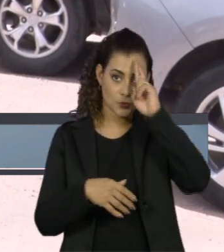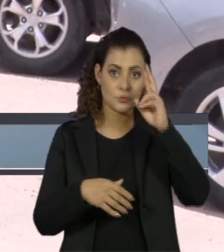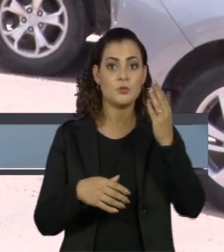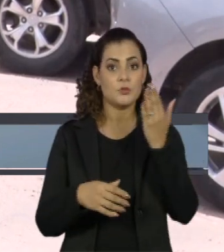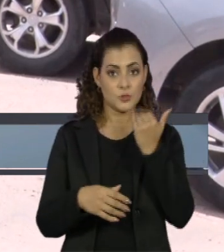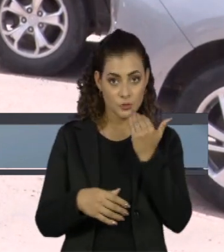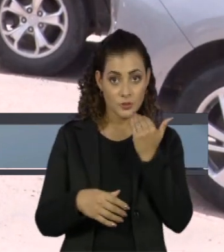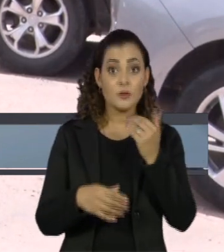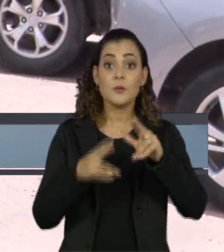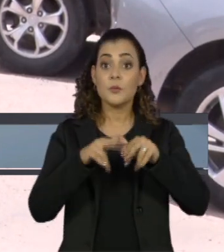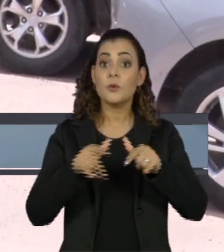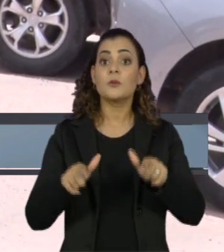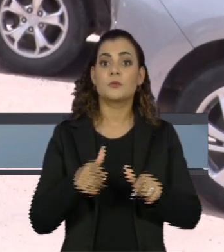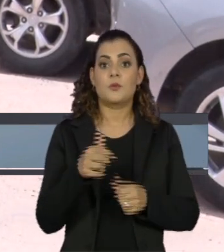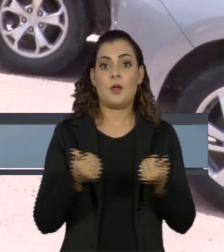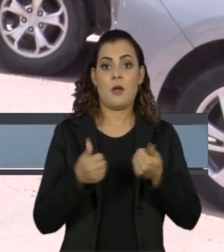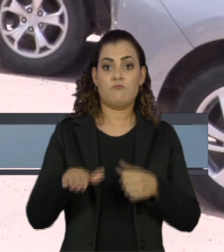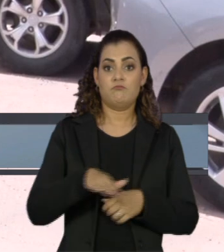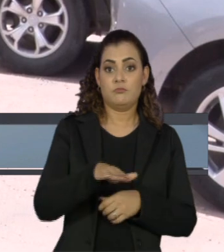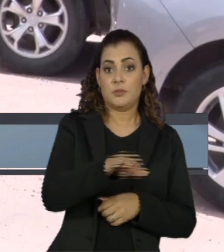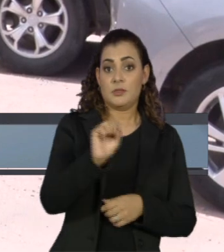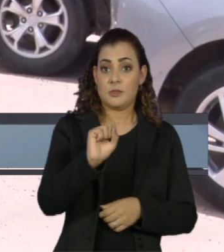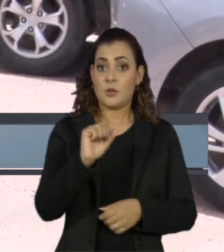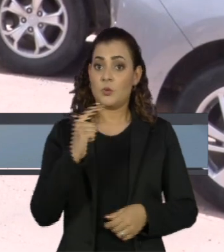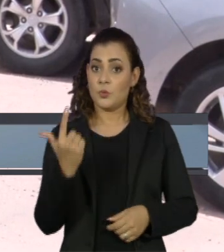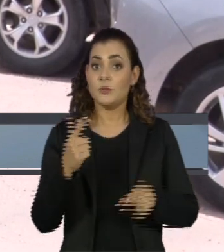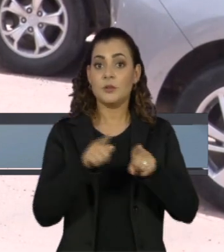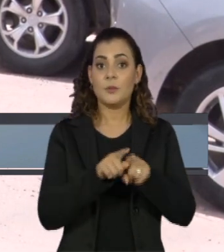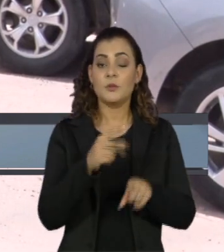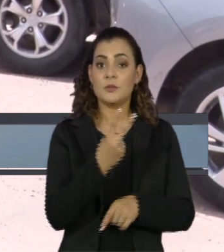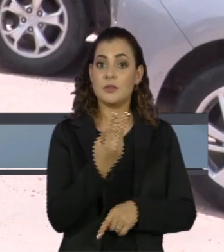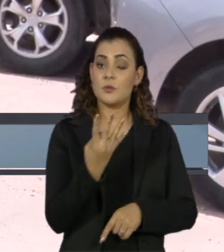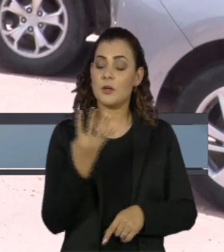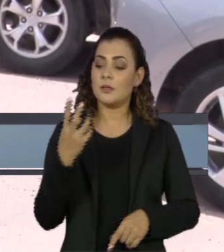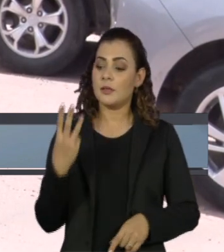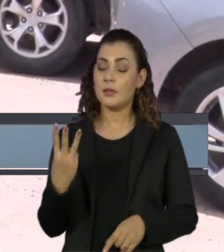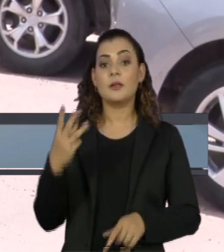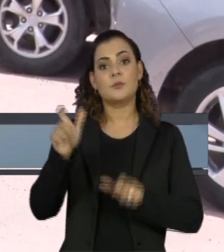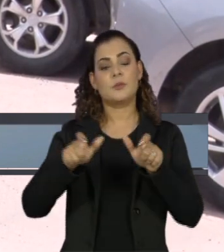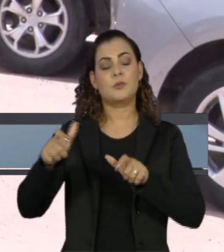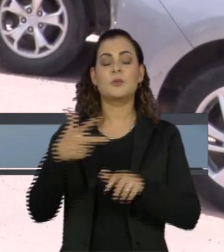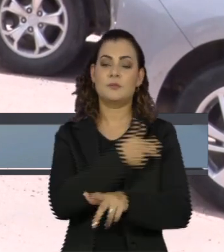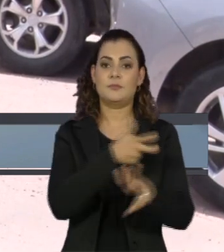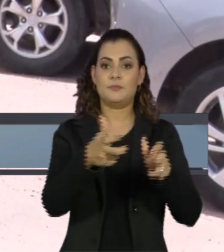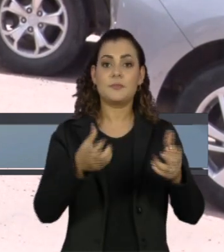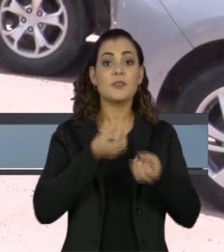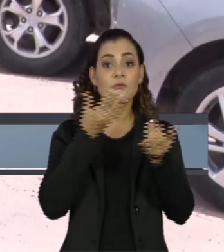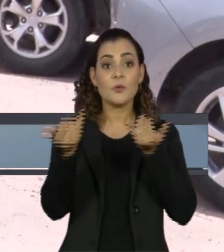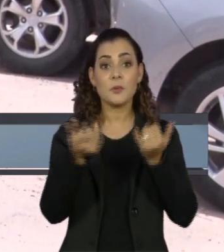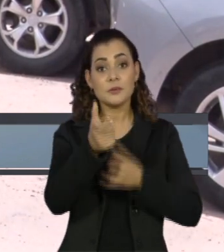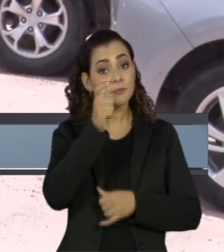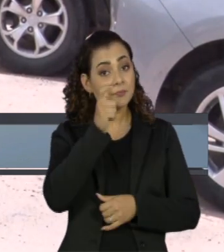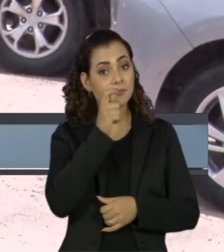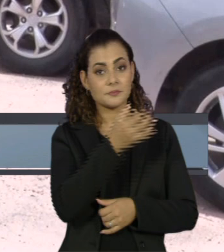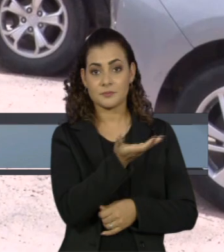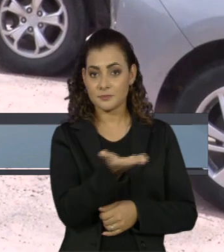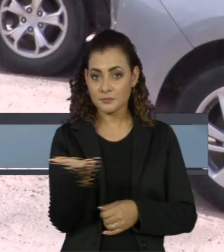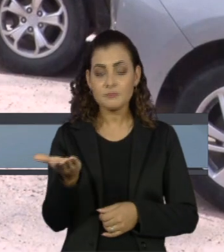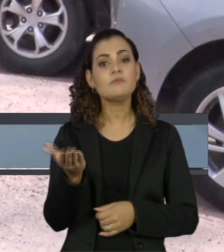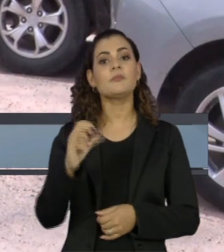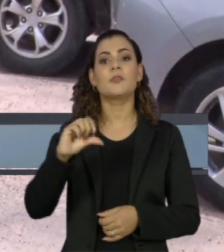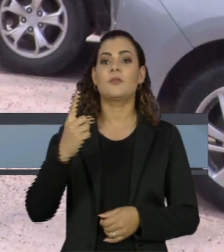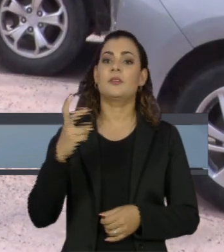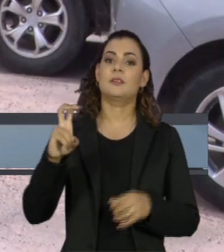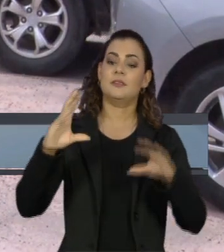na última ação composto o volante em São Luís 200 e três pessoas foram imunizadas mais informações você acompanha as